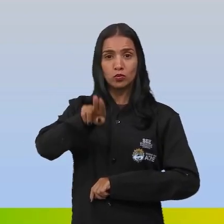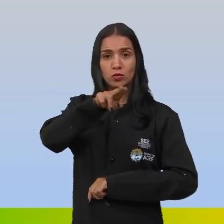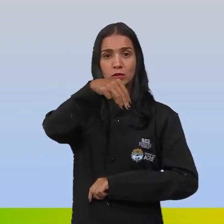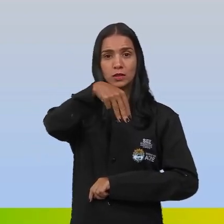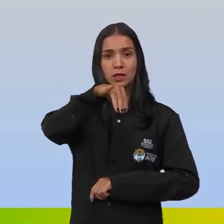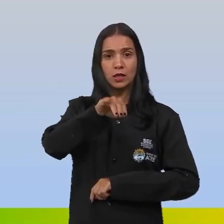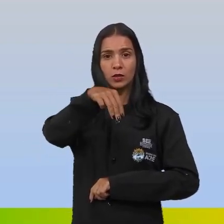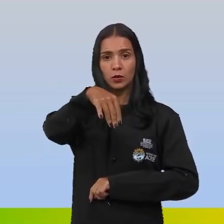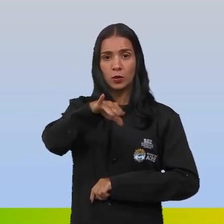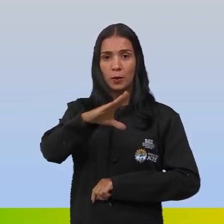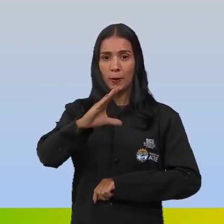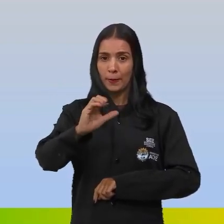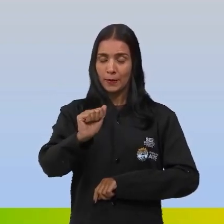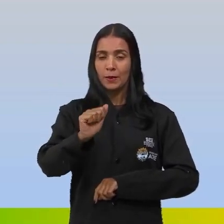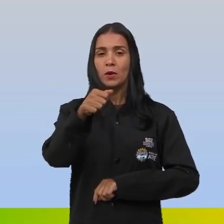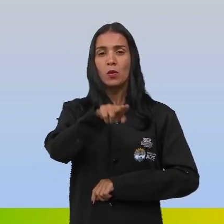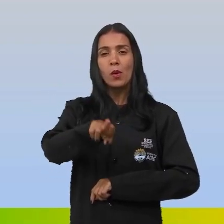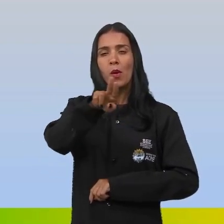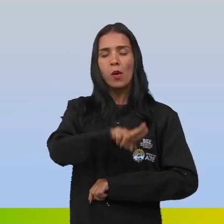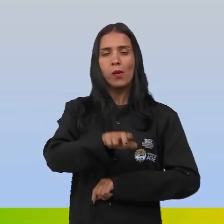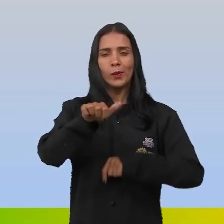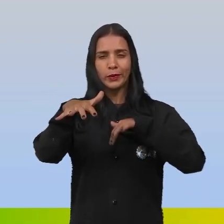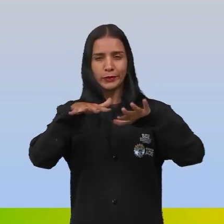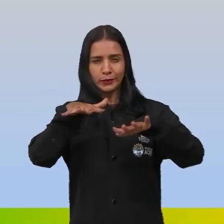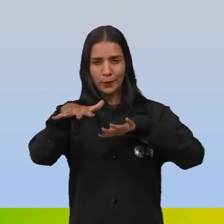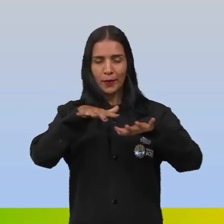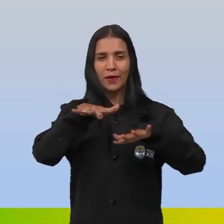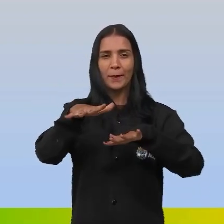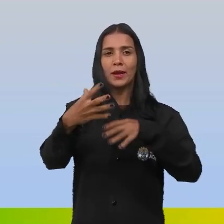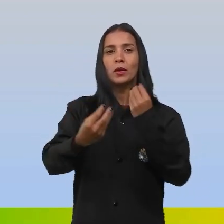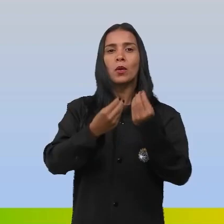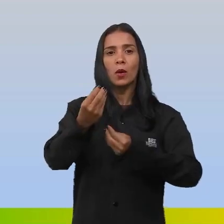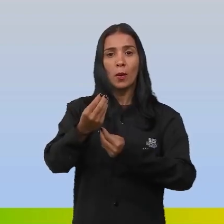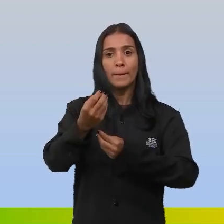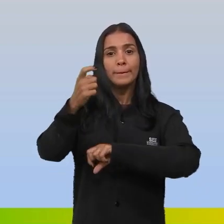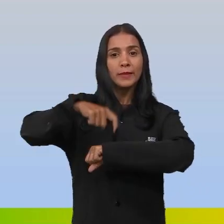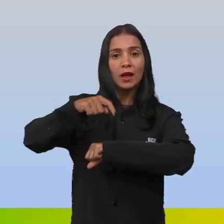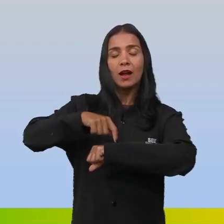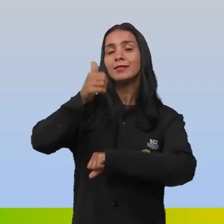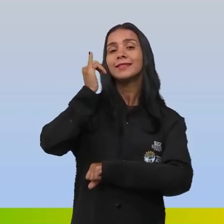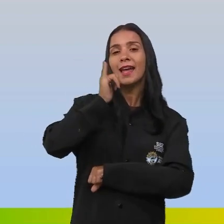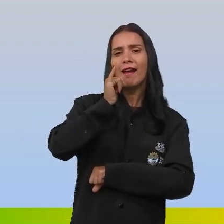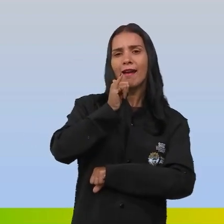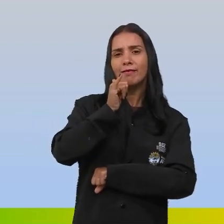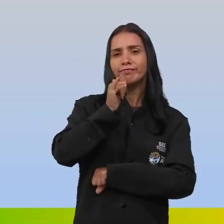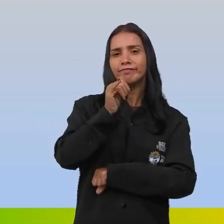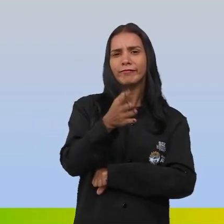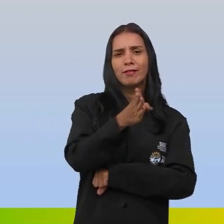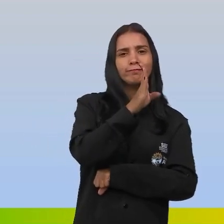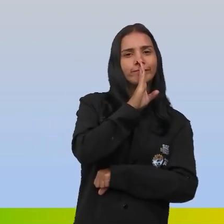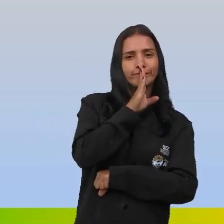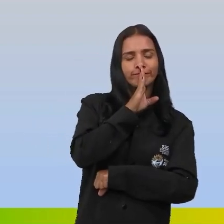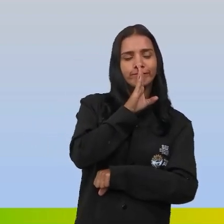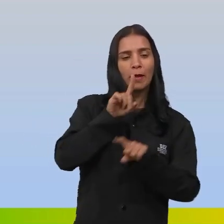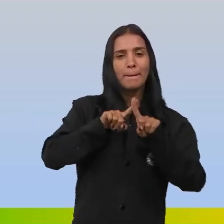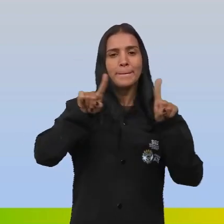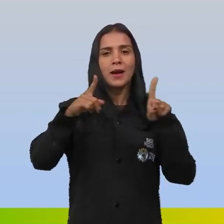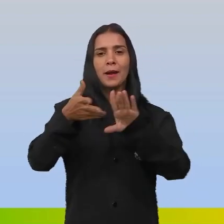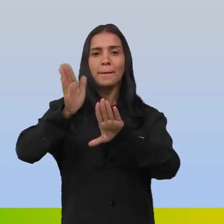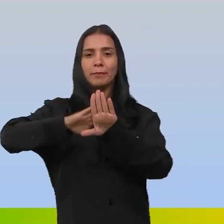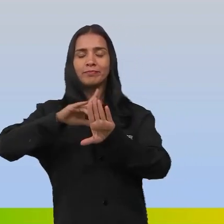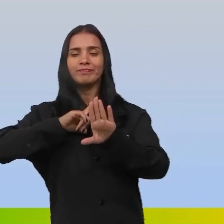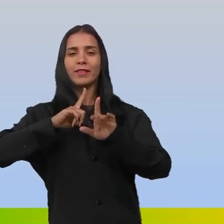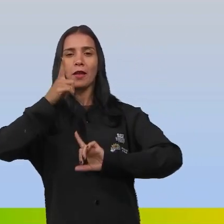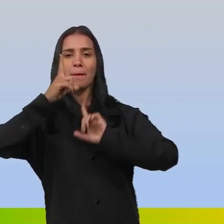cada movimento para narrar uma história complexa sem uma única palavra. Então, existe